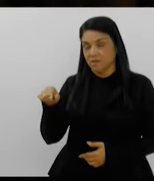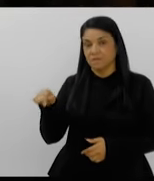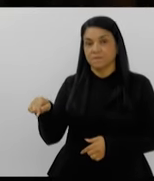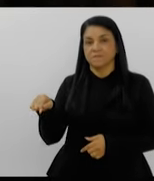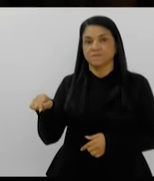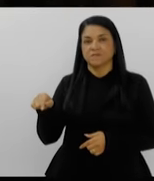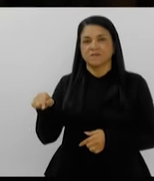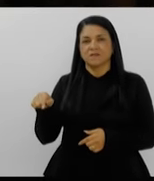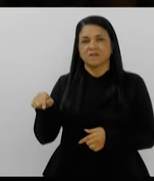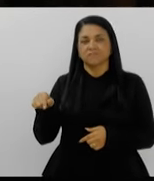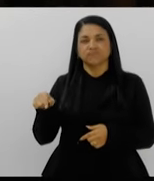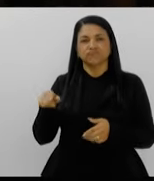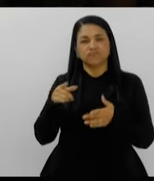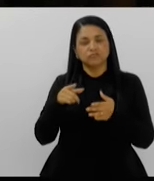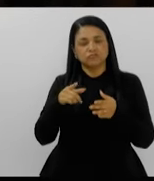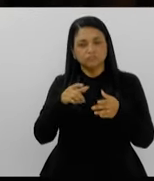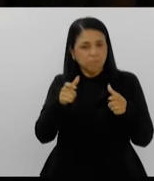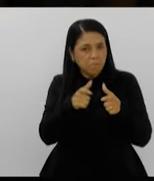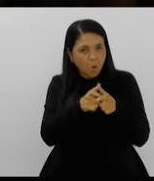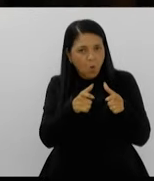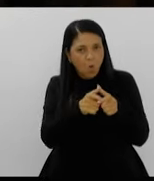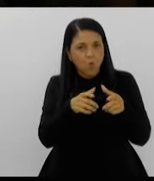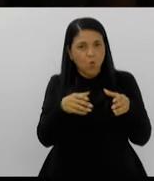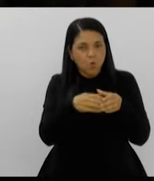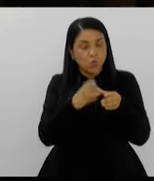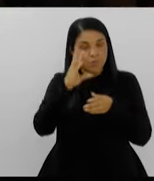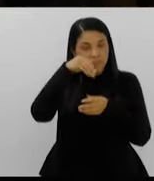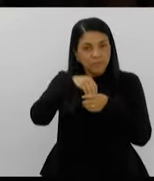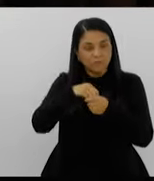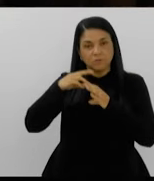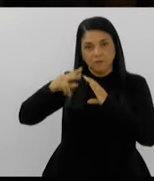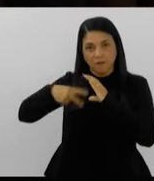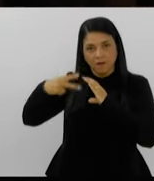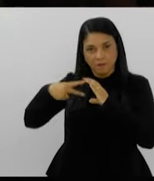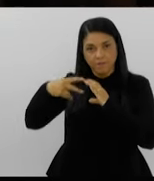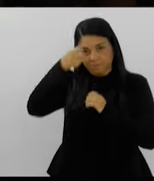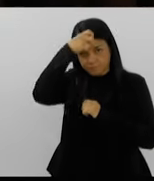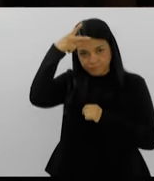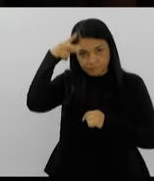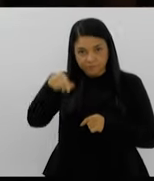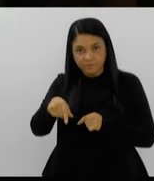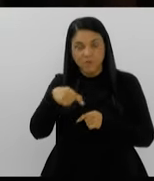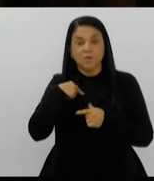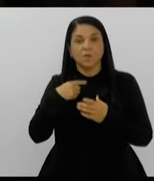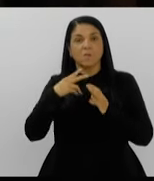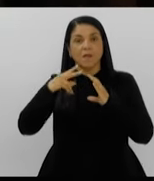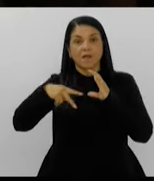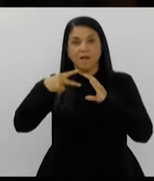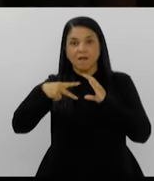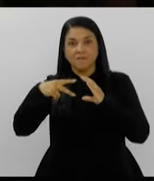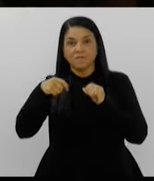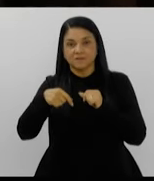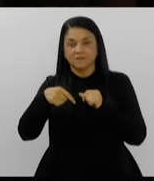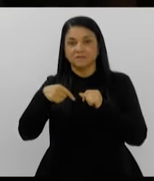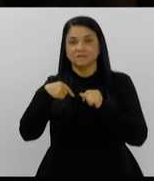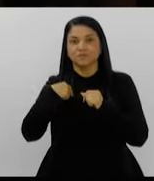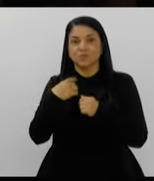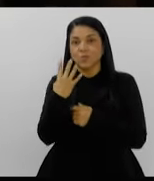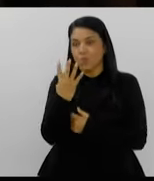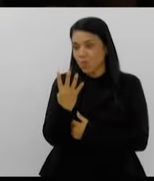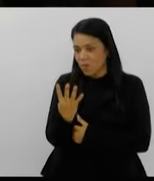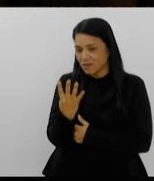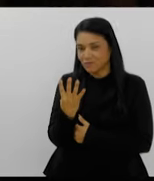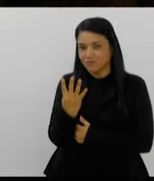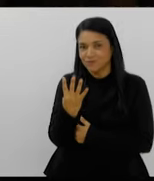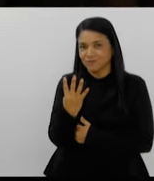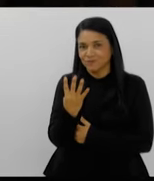parte de apaniguados dentro da Câmara Municipal, infelizmente, uma Câmara Municipal de quatro, uma Câmara